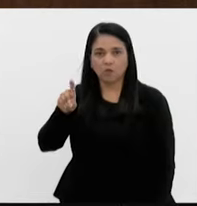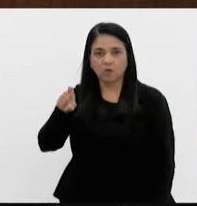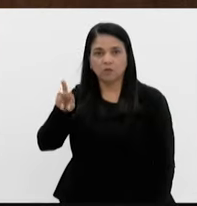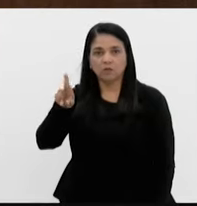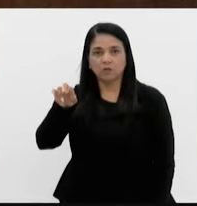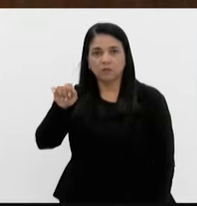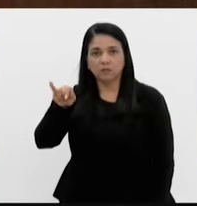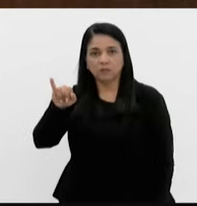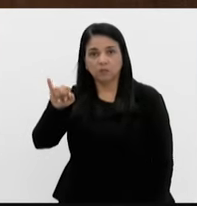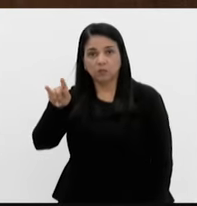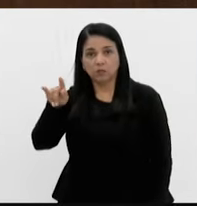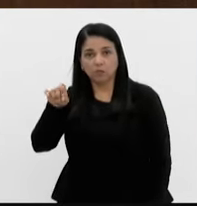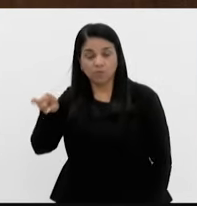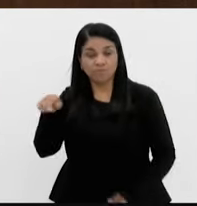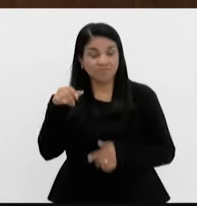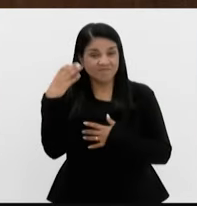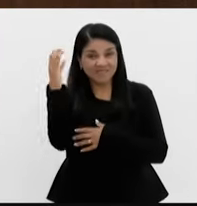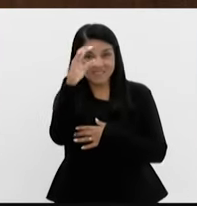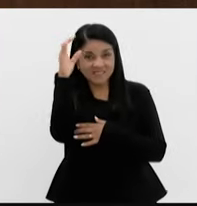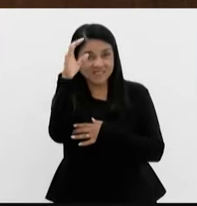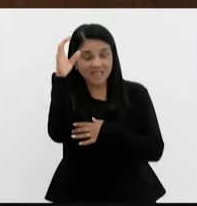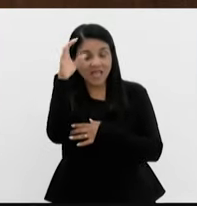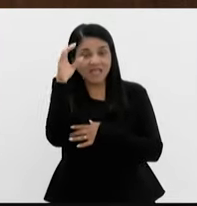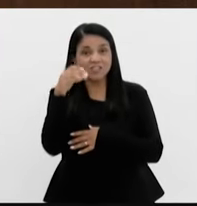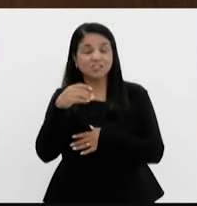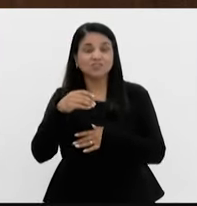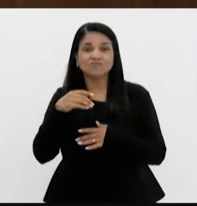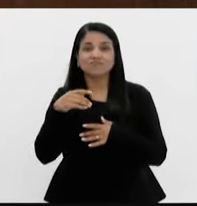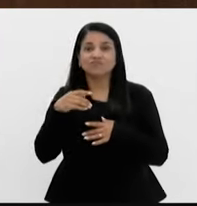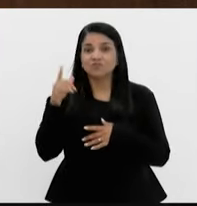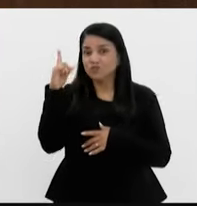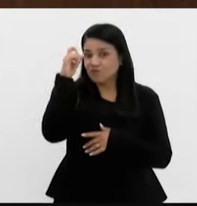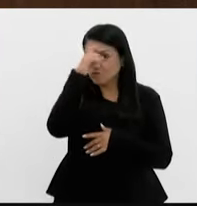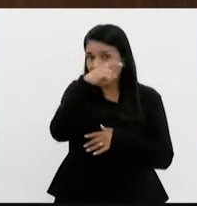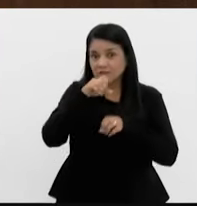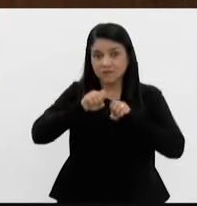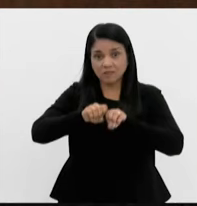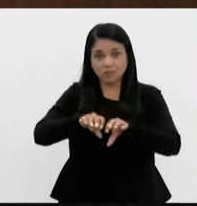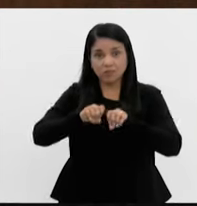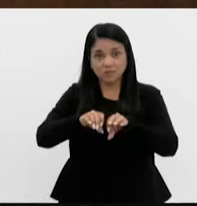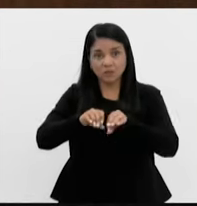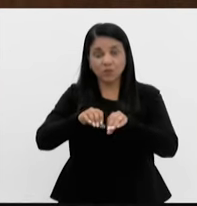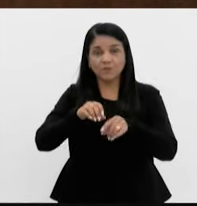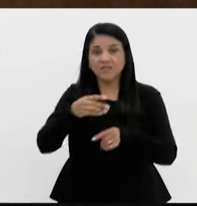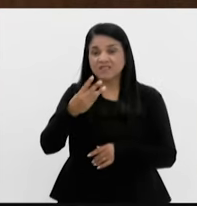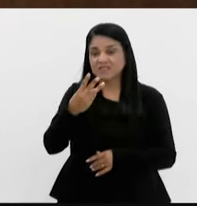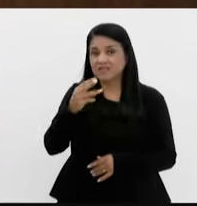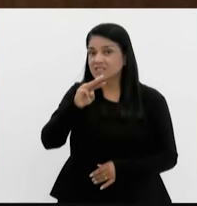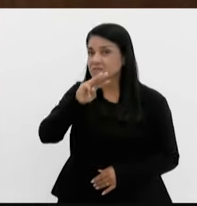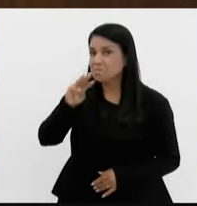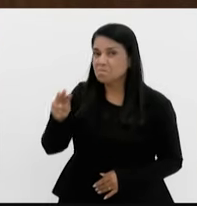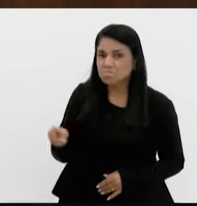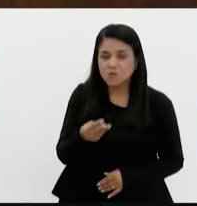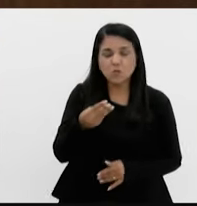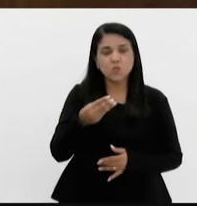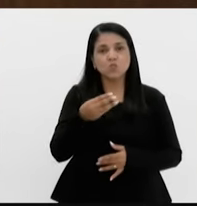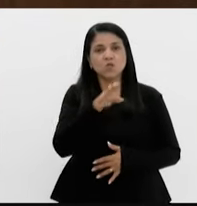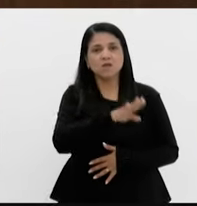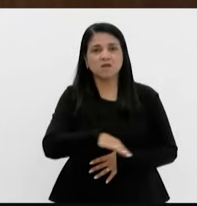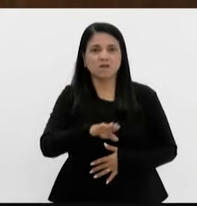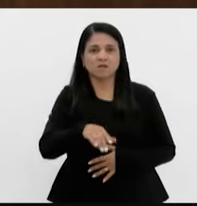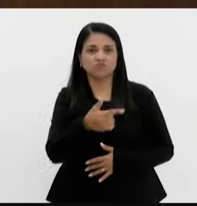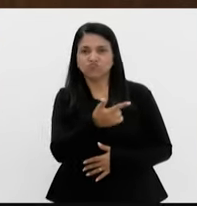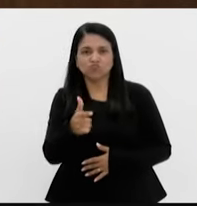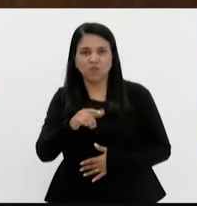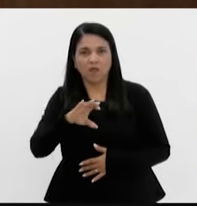crise gigantesca na educação são 3.000 crianças sem creche dentro daquela cidade